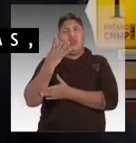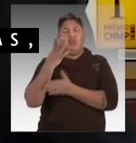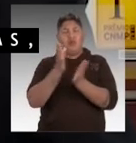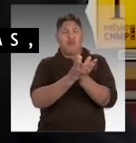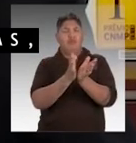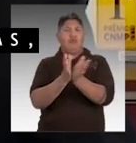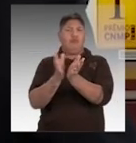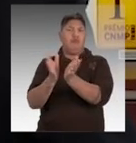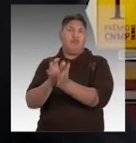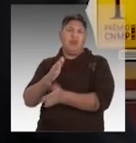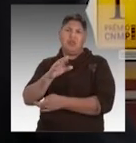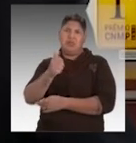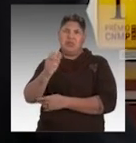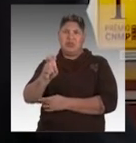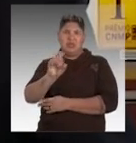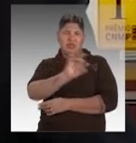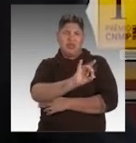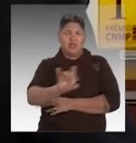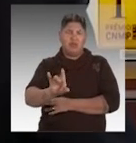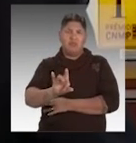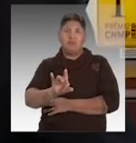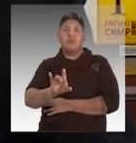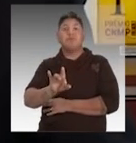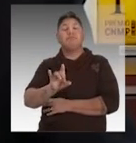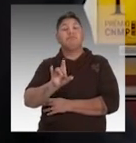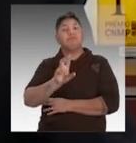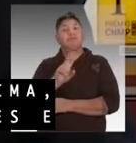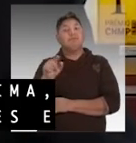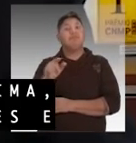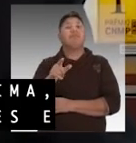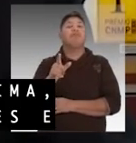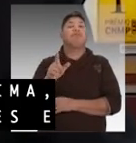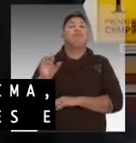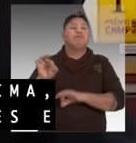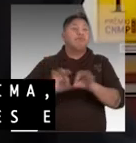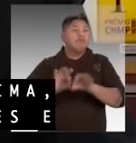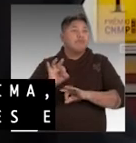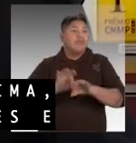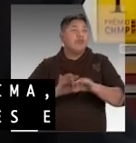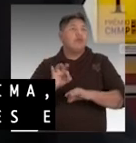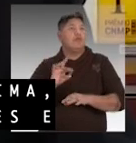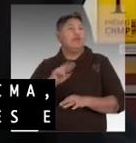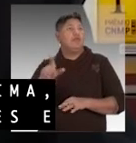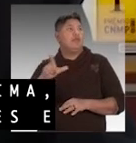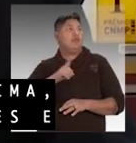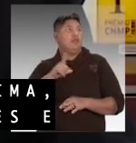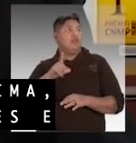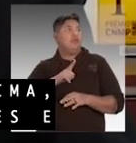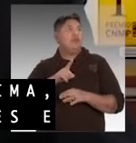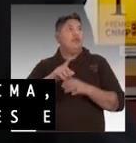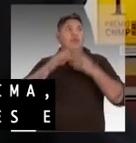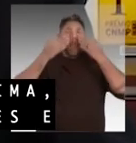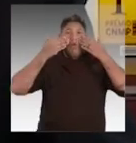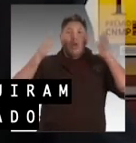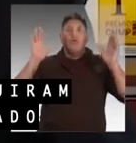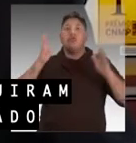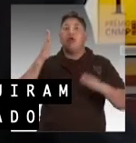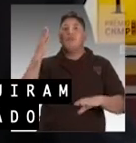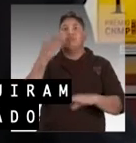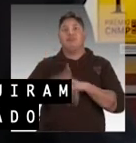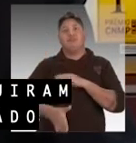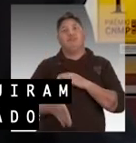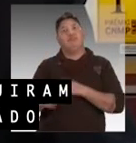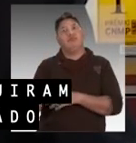4 turmas, cada turma de 15 adolescentes. Melhoraram a autoestima, abriram os horizontes e alguns até